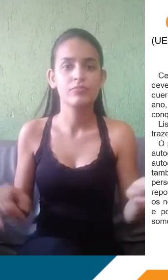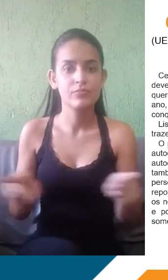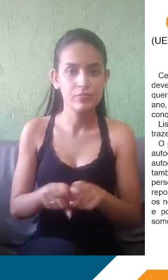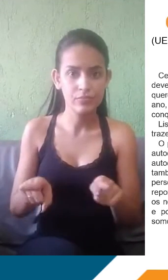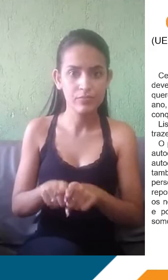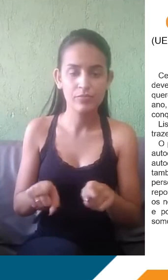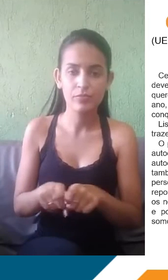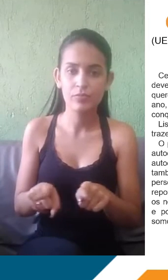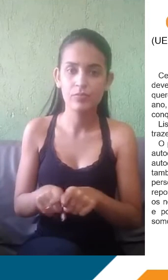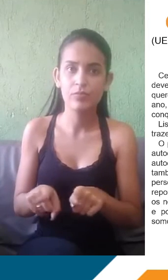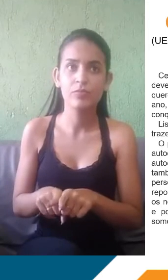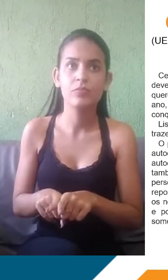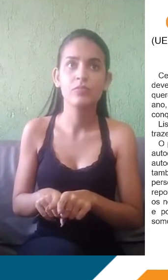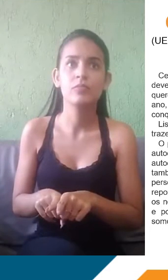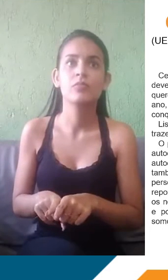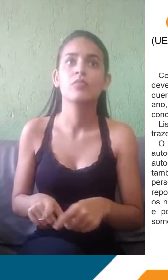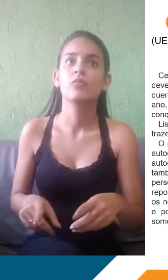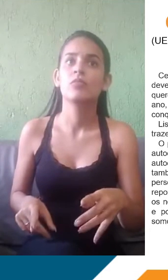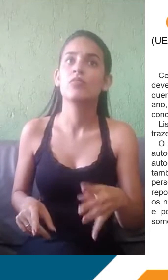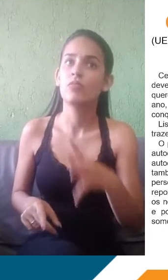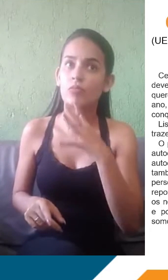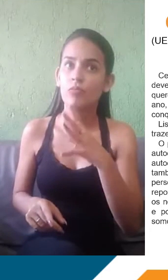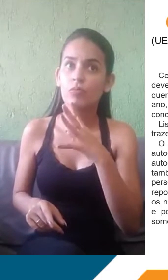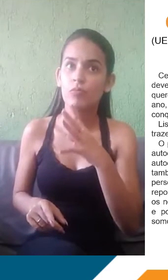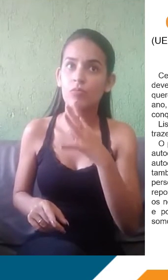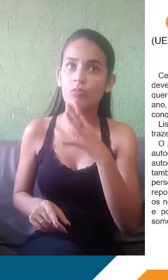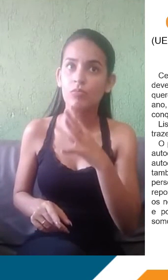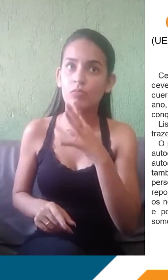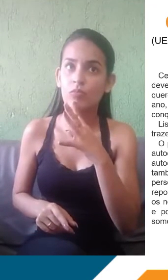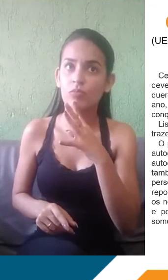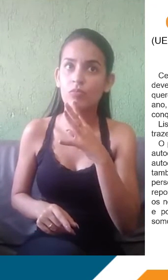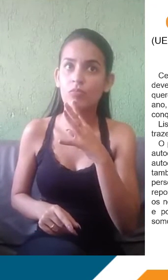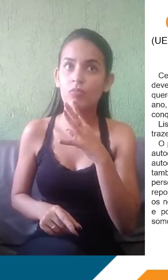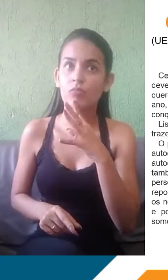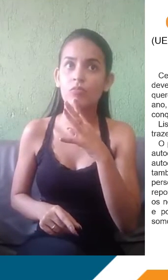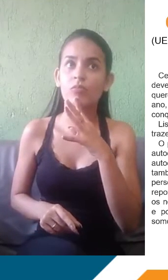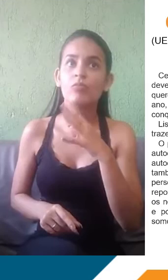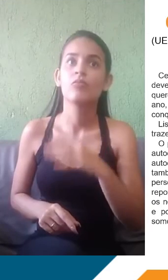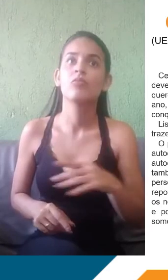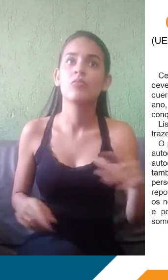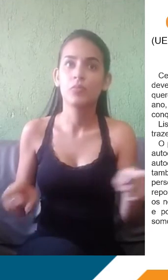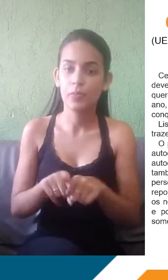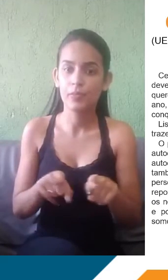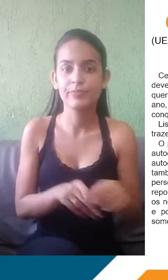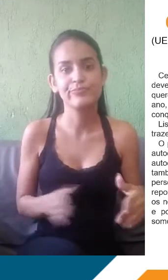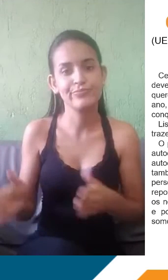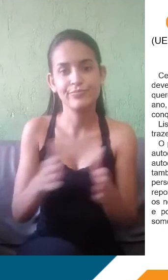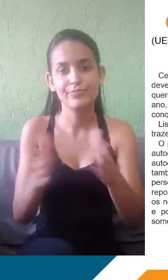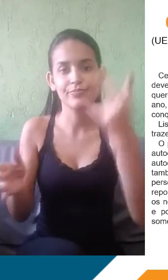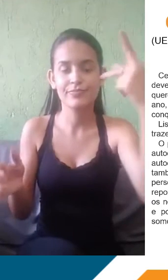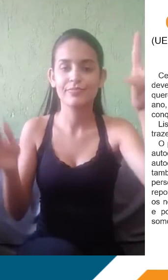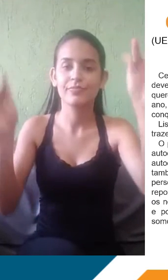e é o exercício constante do autoconhecimento, concluindo com: É um caminho para a felicidade, quando se